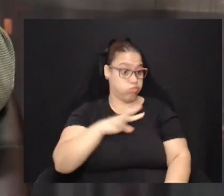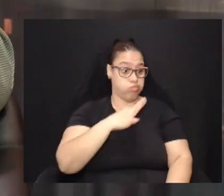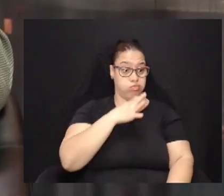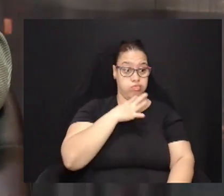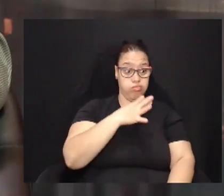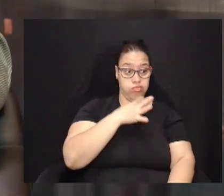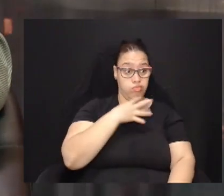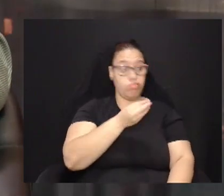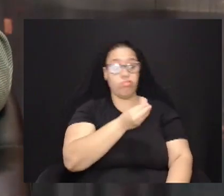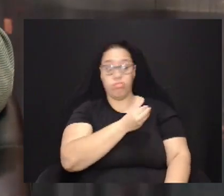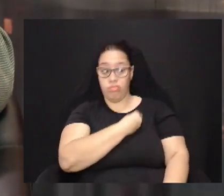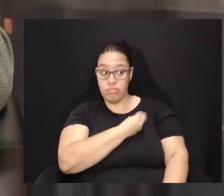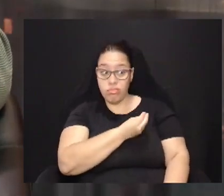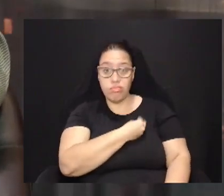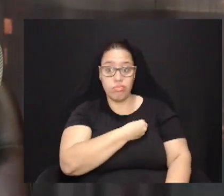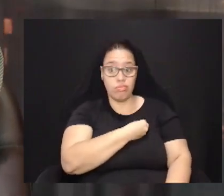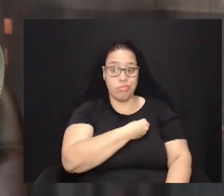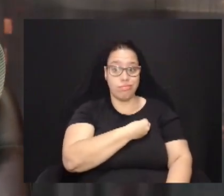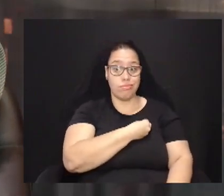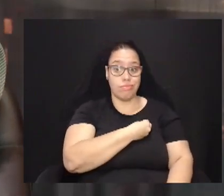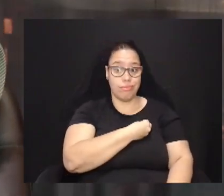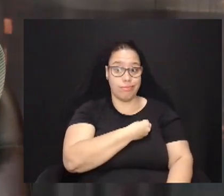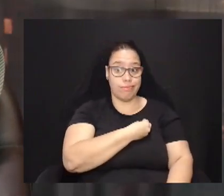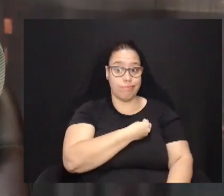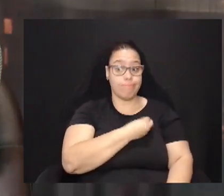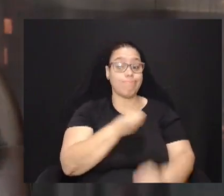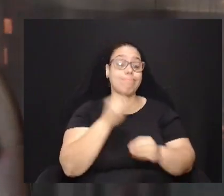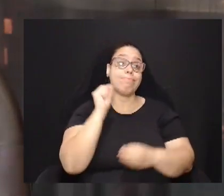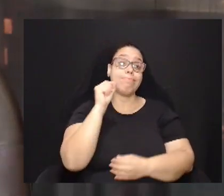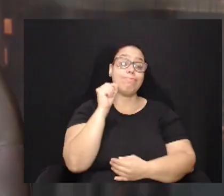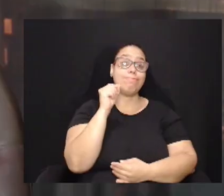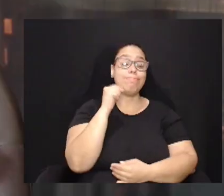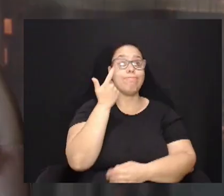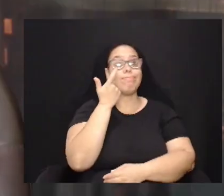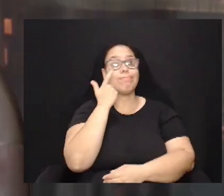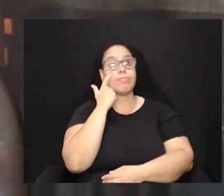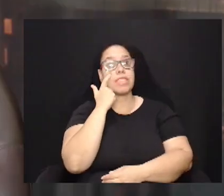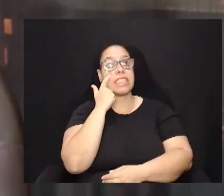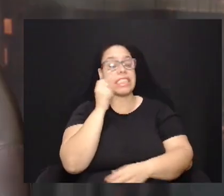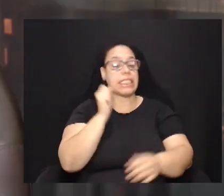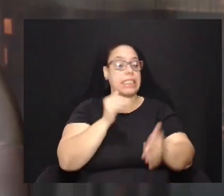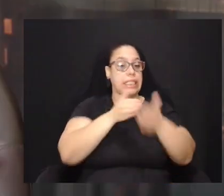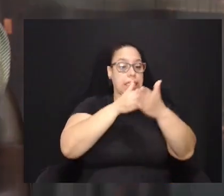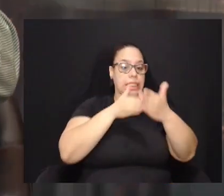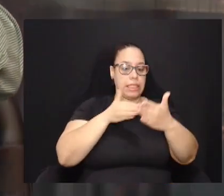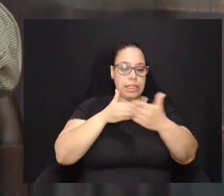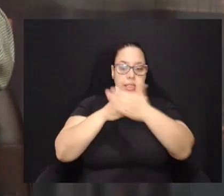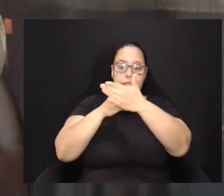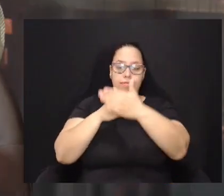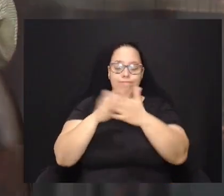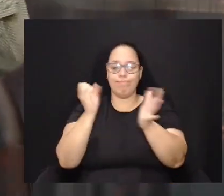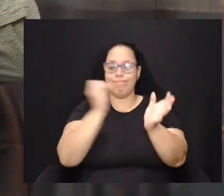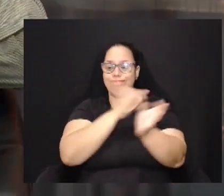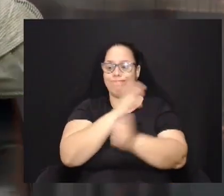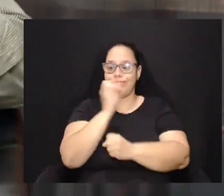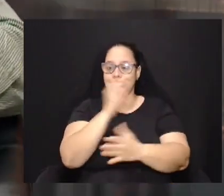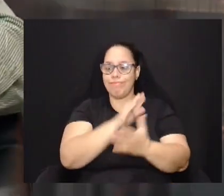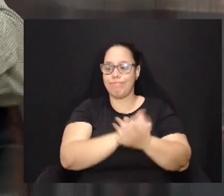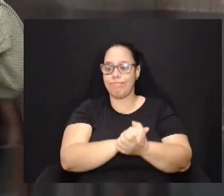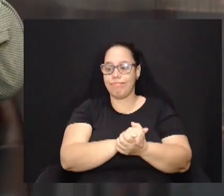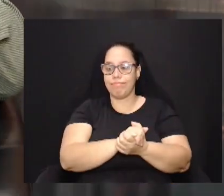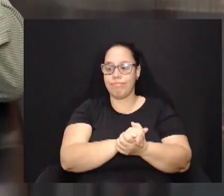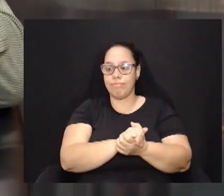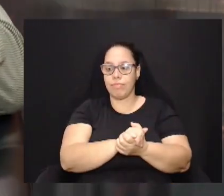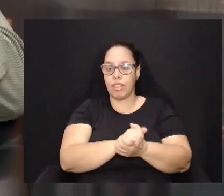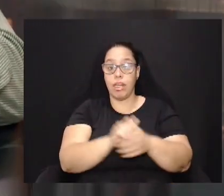né? Então, isso é uma coisa que nos impede de se atualizar. Então, se a gente não faz de tempos em